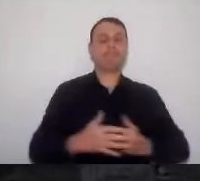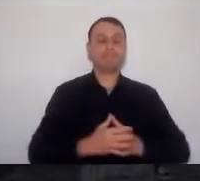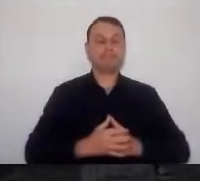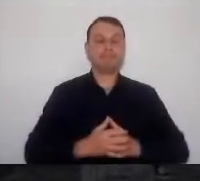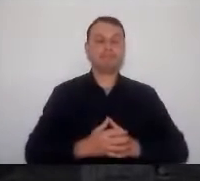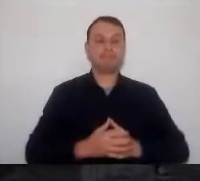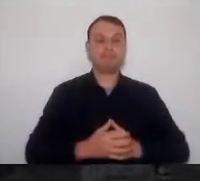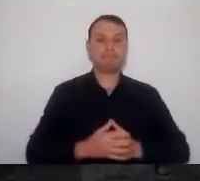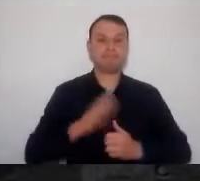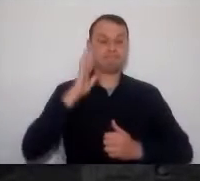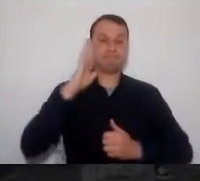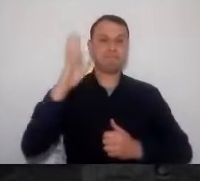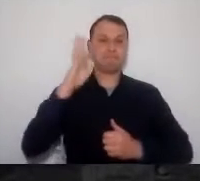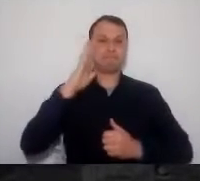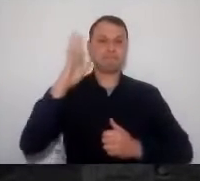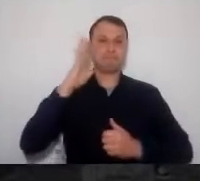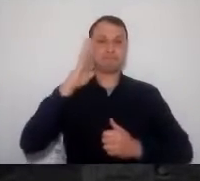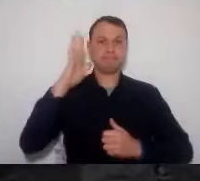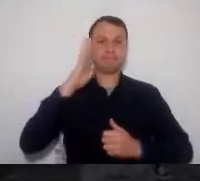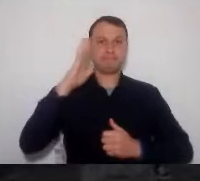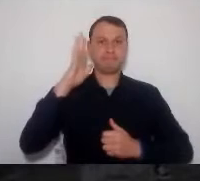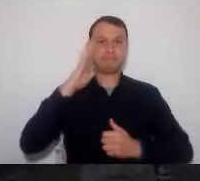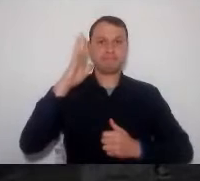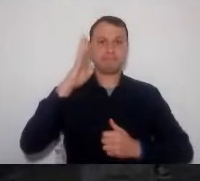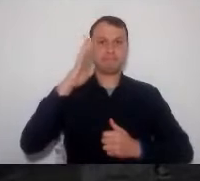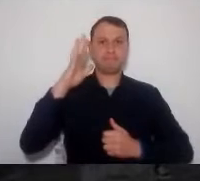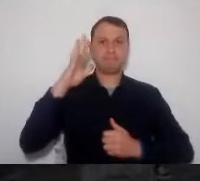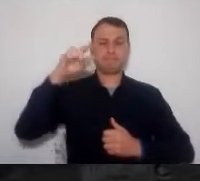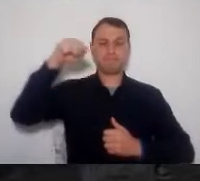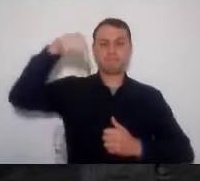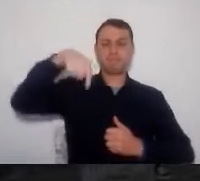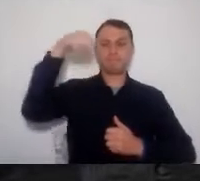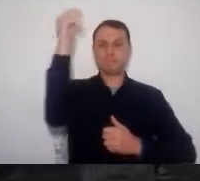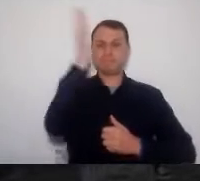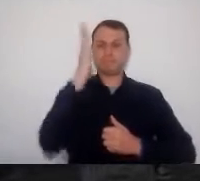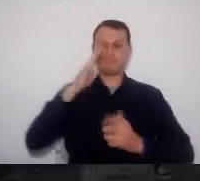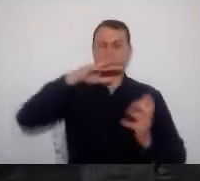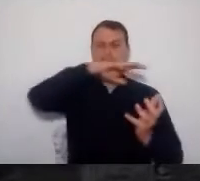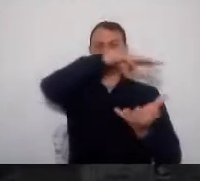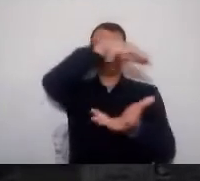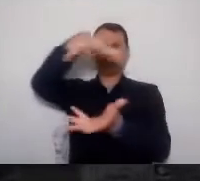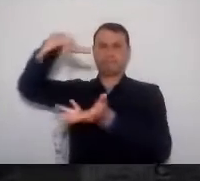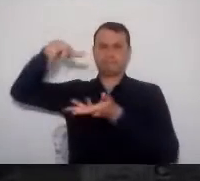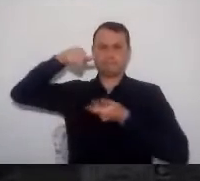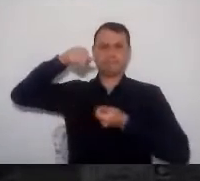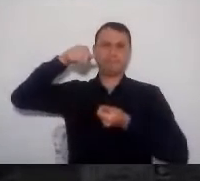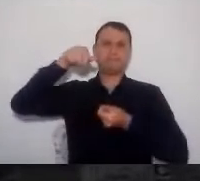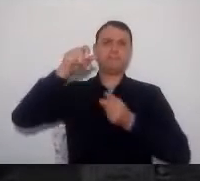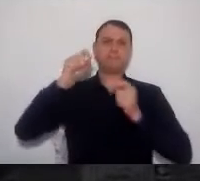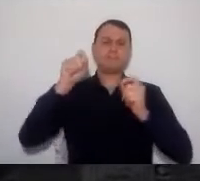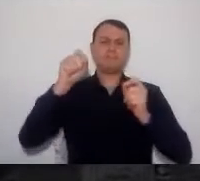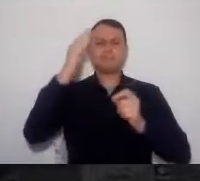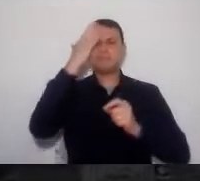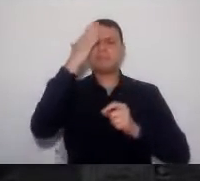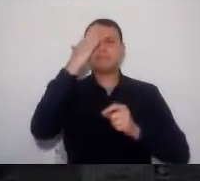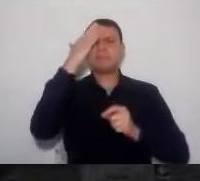num perfil mais aberto do que está acontecendo no Brasil e no mundo hoje. Você sabe